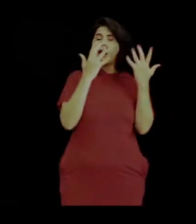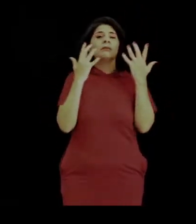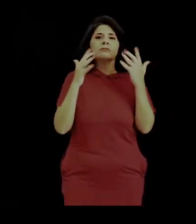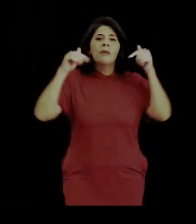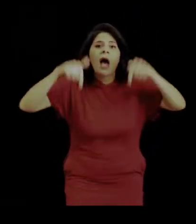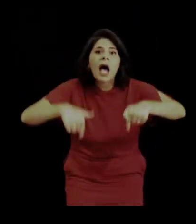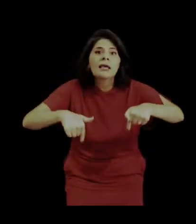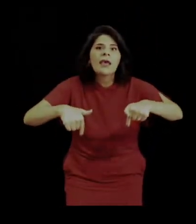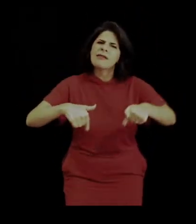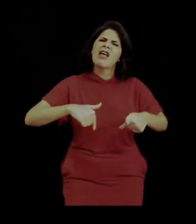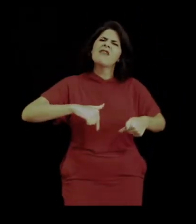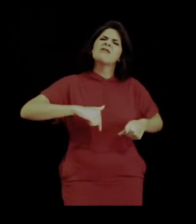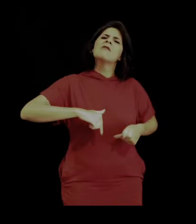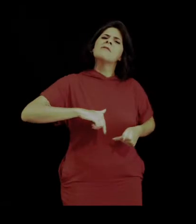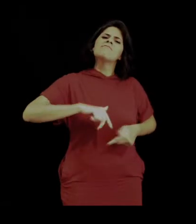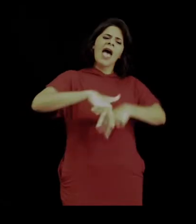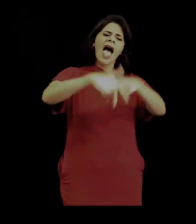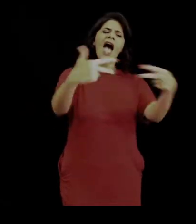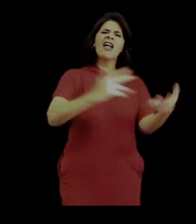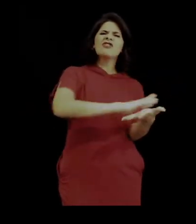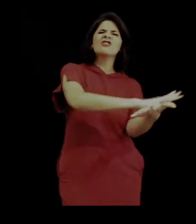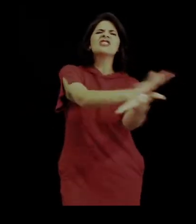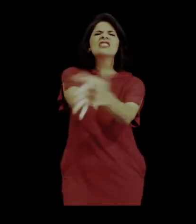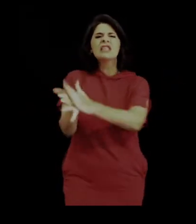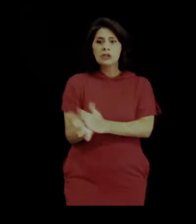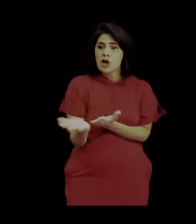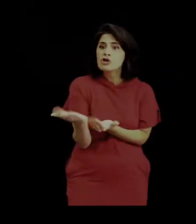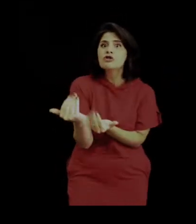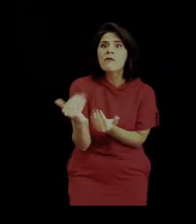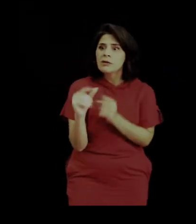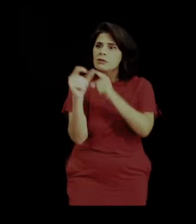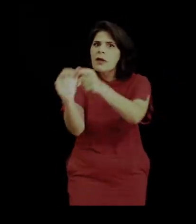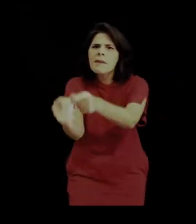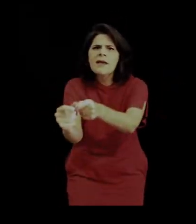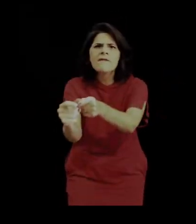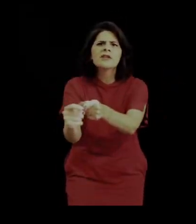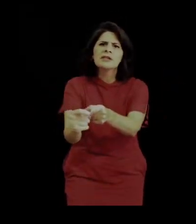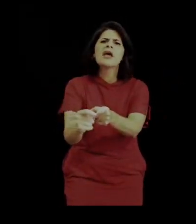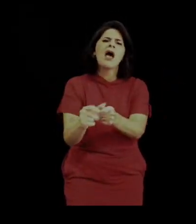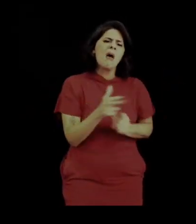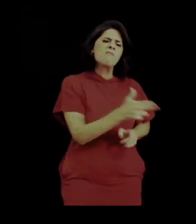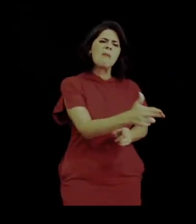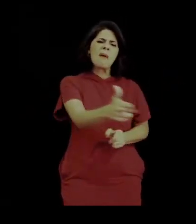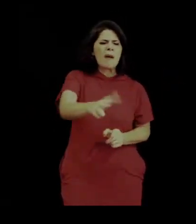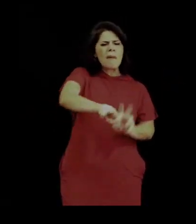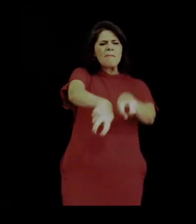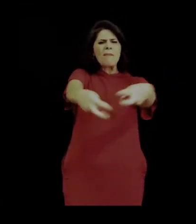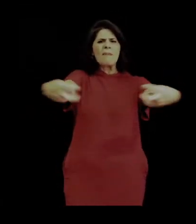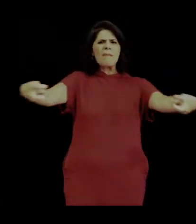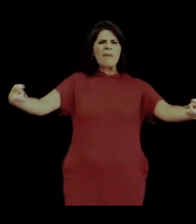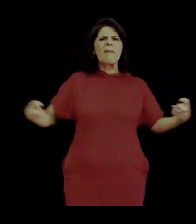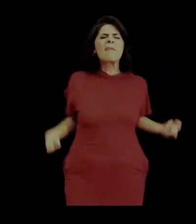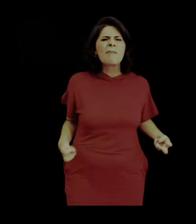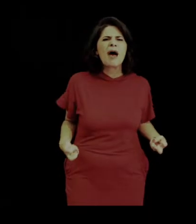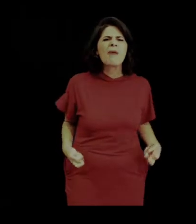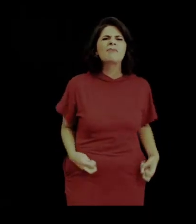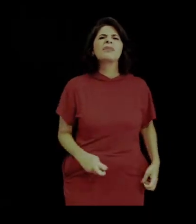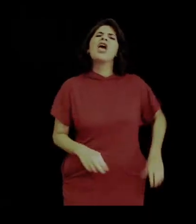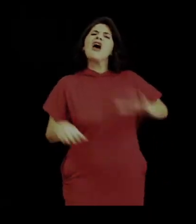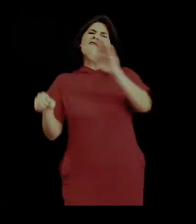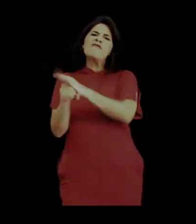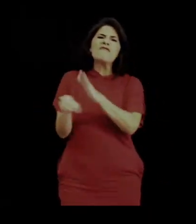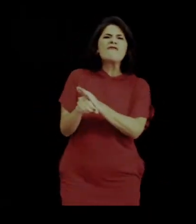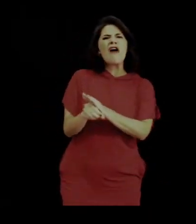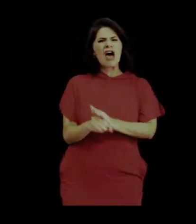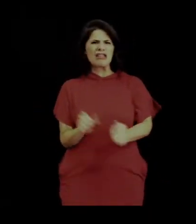etnocídio juventude na periferia das é logo a droga massa de Maroca política